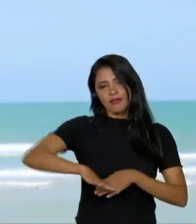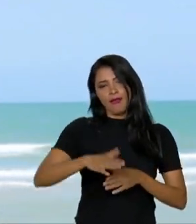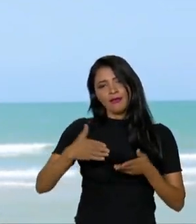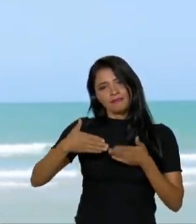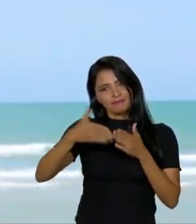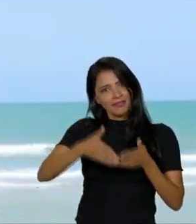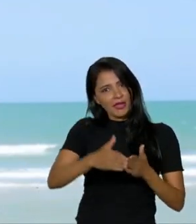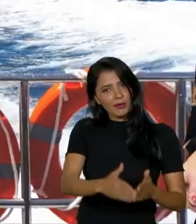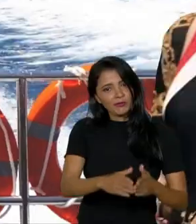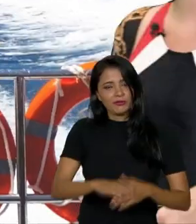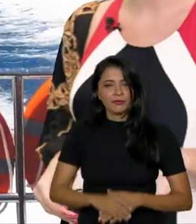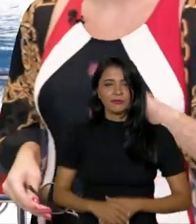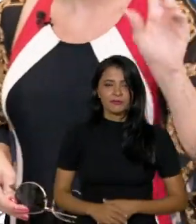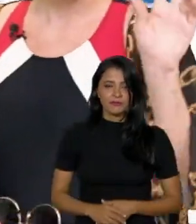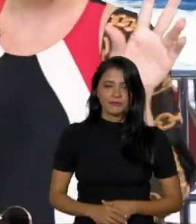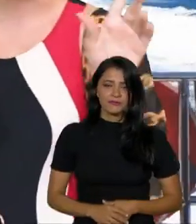náutico.